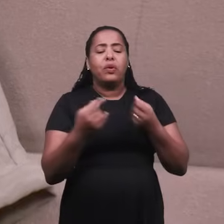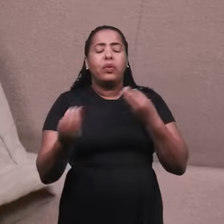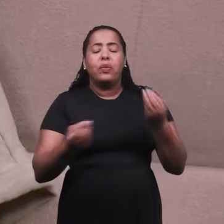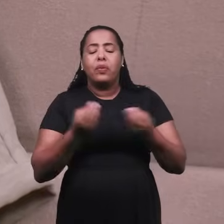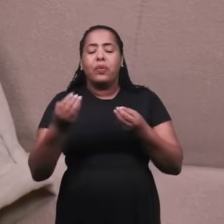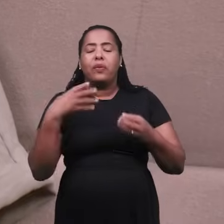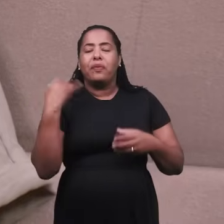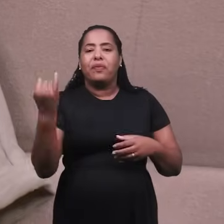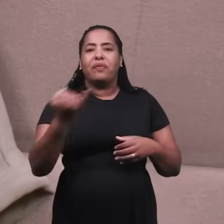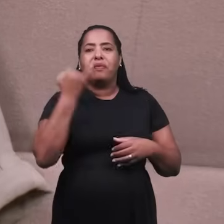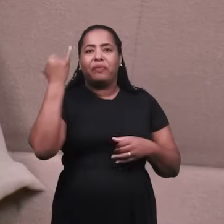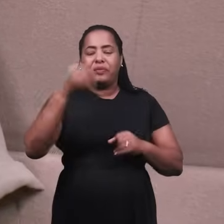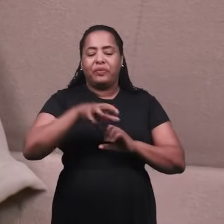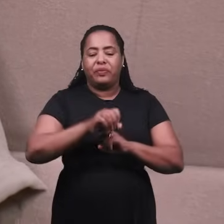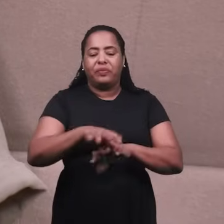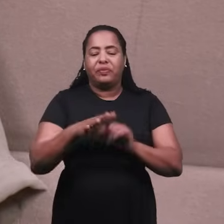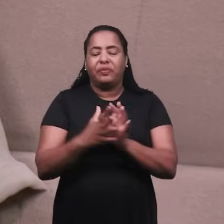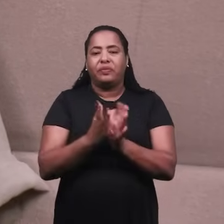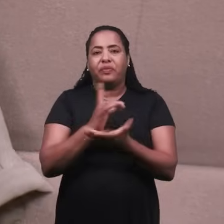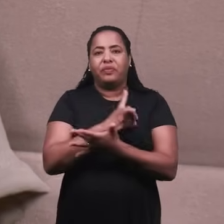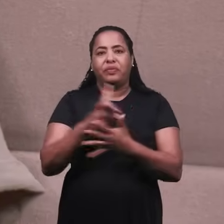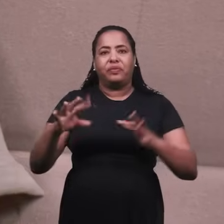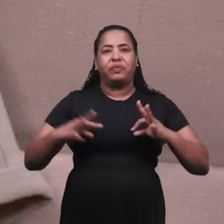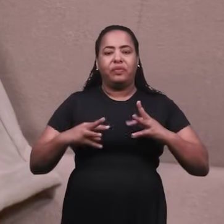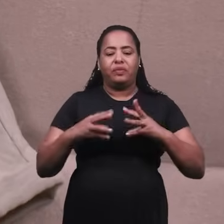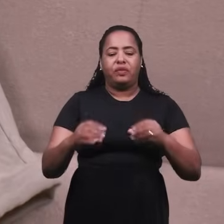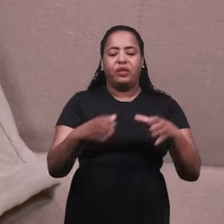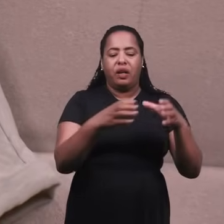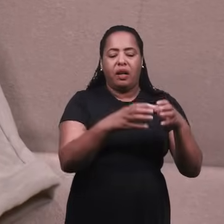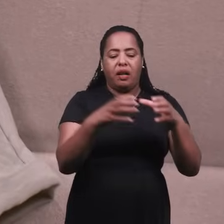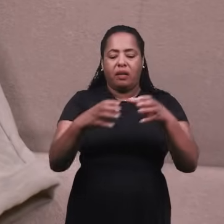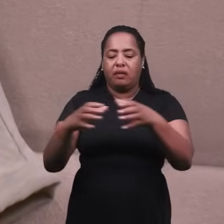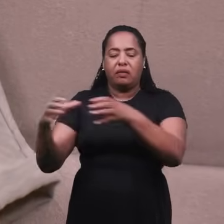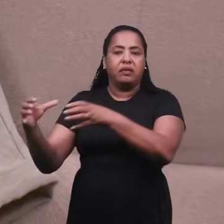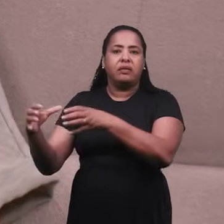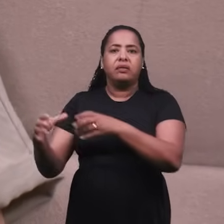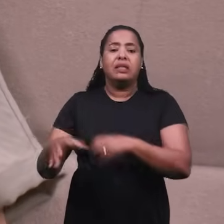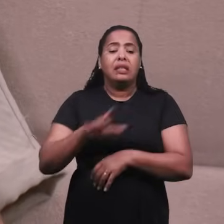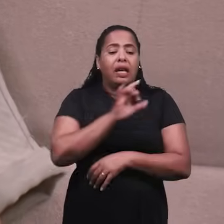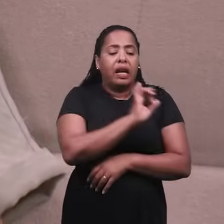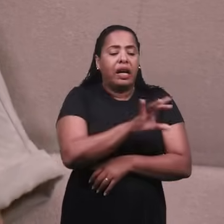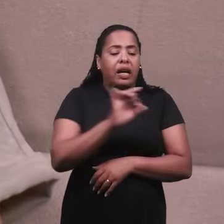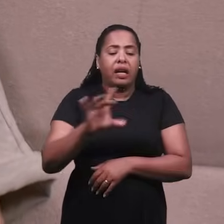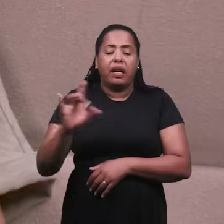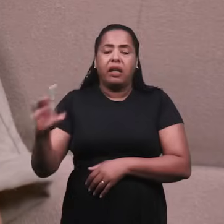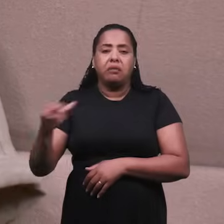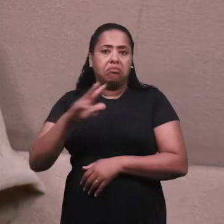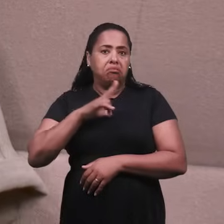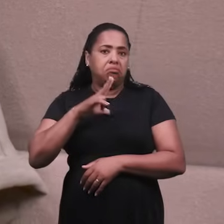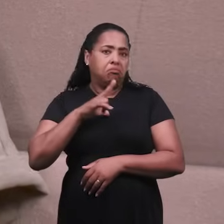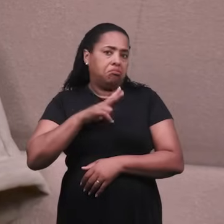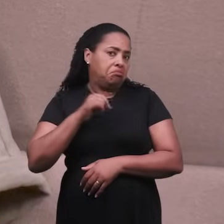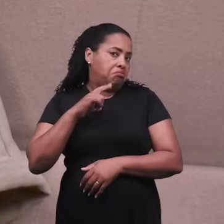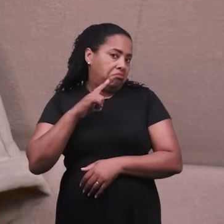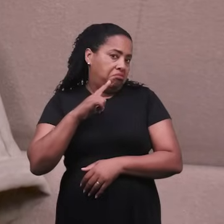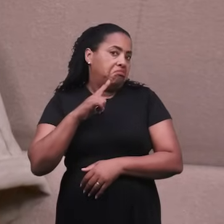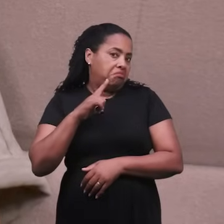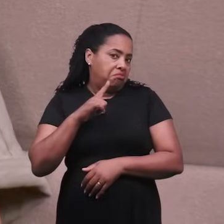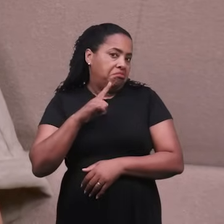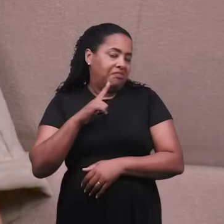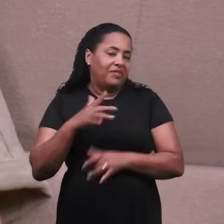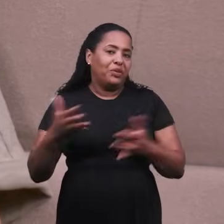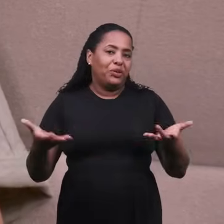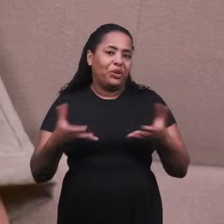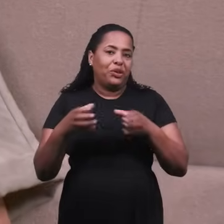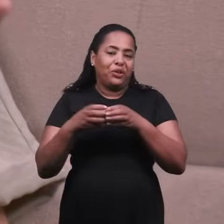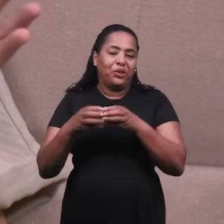que é importante o ensino da palavra do Senhor para todas as classes, porque cada classe tem sua particularidade.